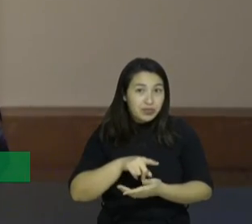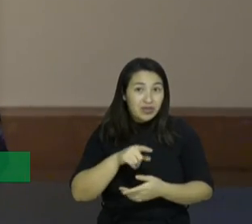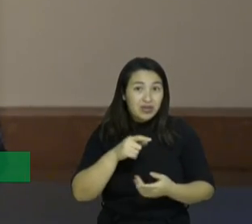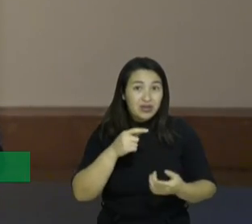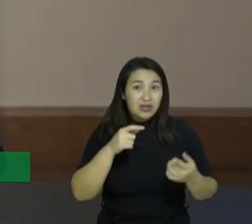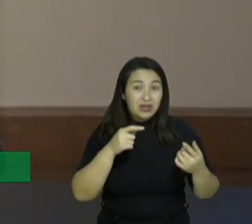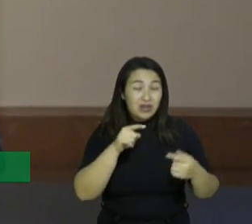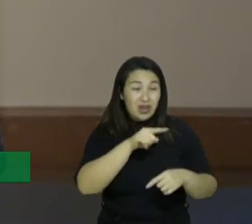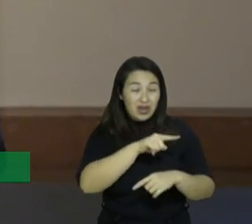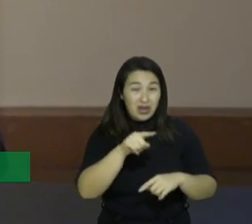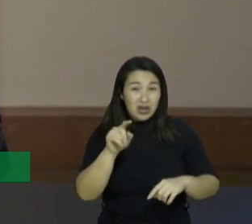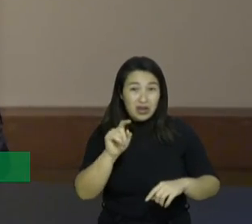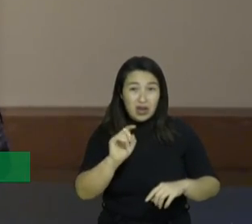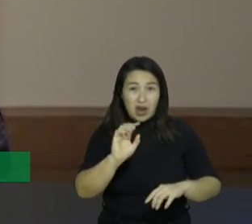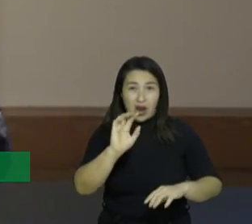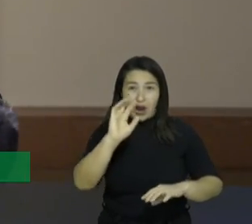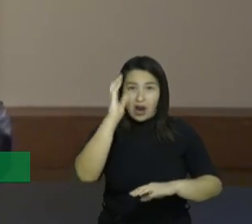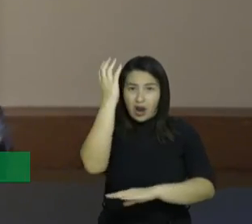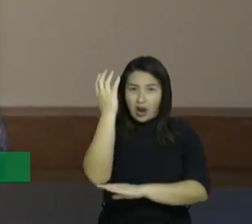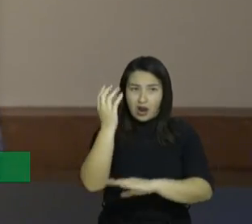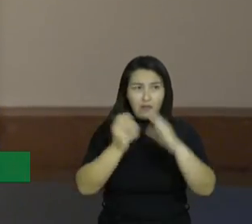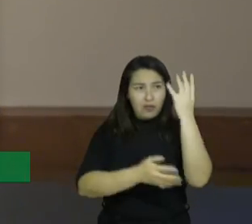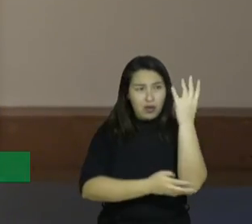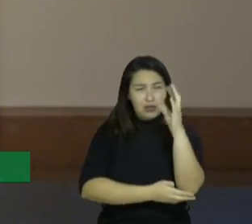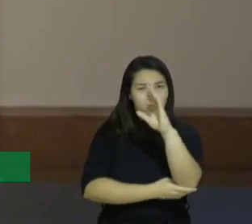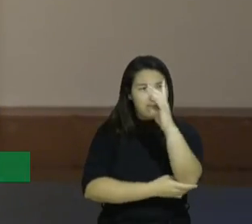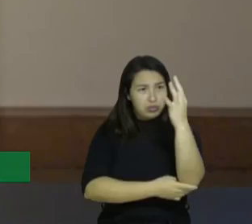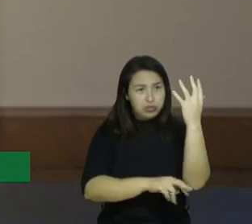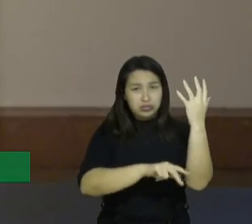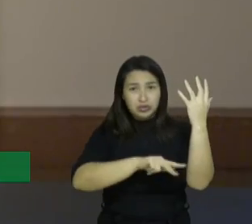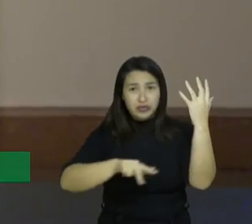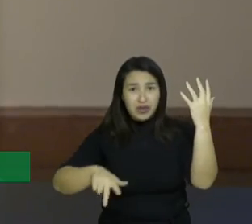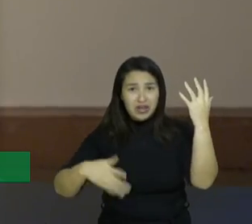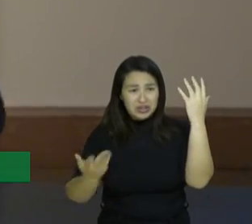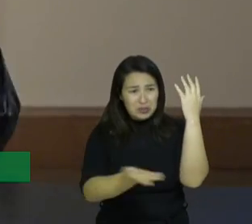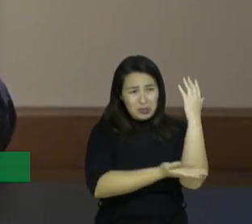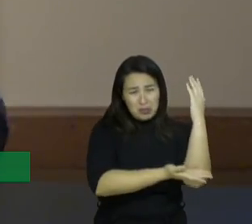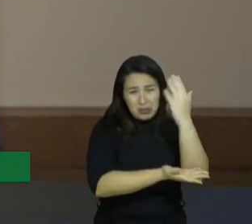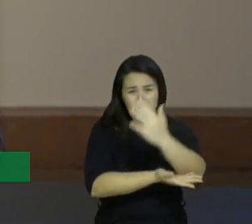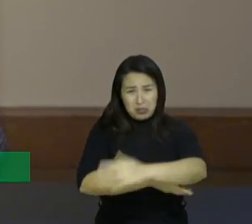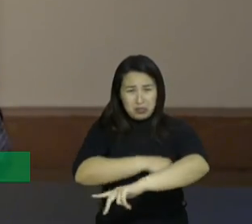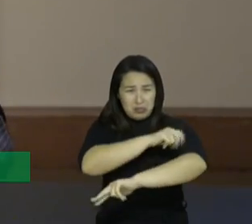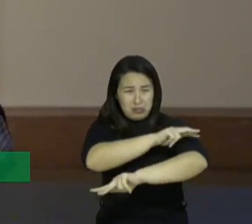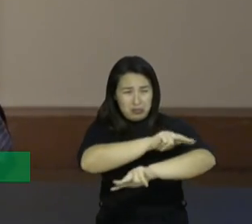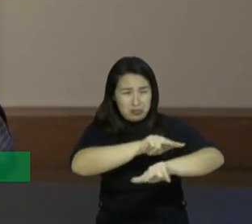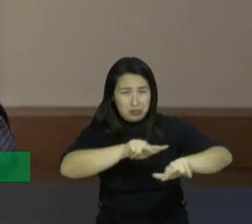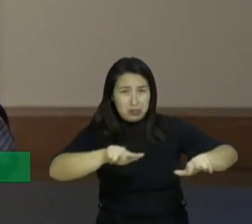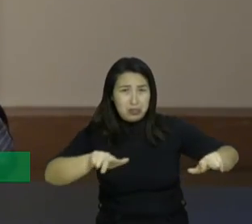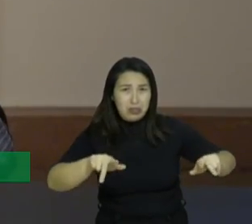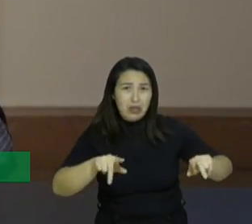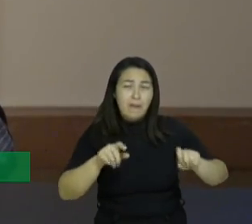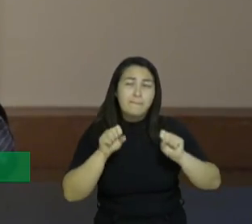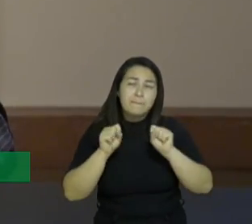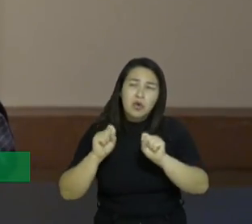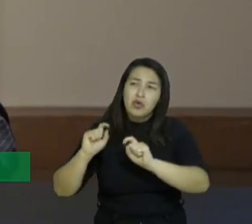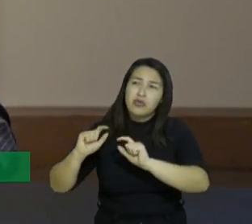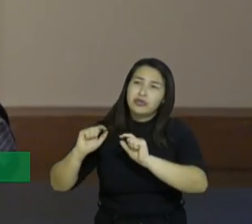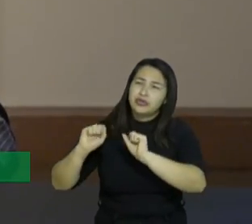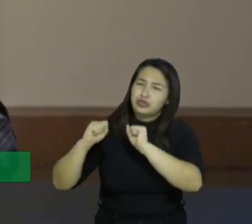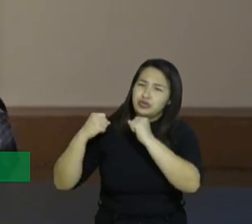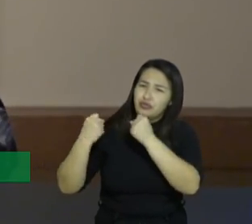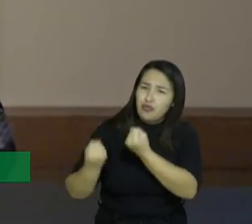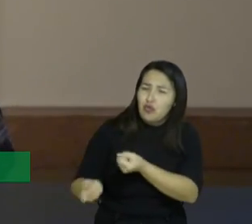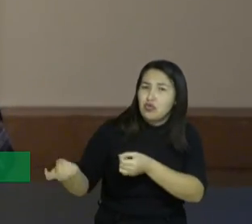aumentou expressivamente no Brasil nos últimos anos né então pode até ter eh vários esforços eh que estão sendo